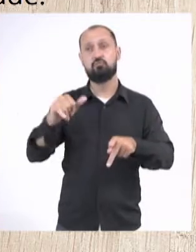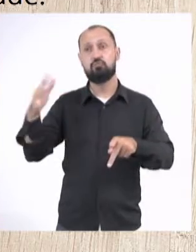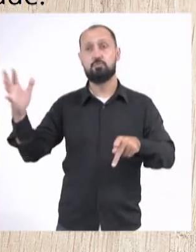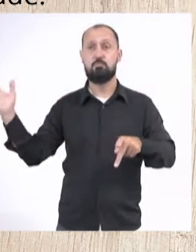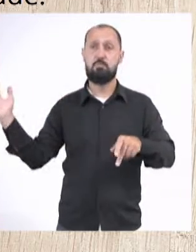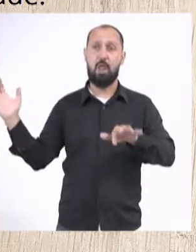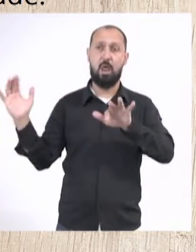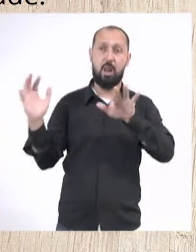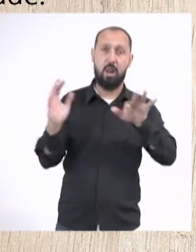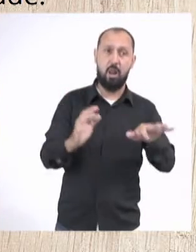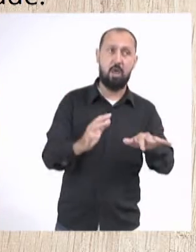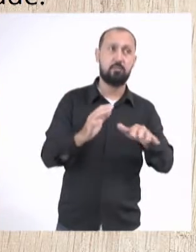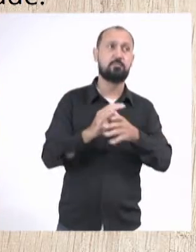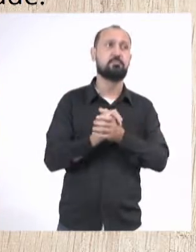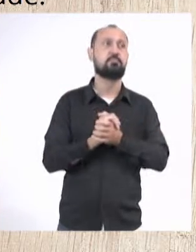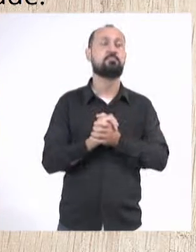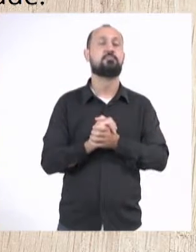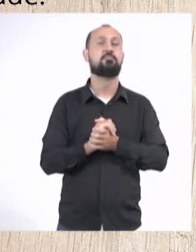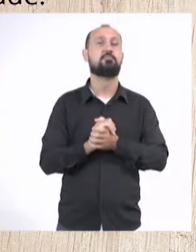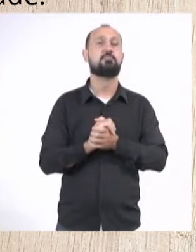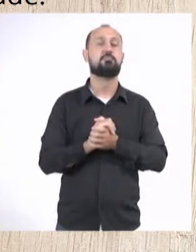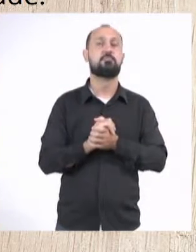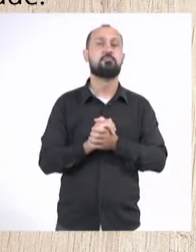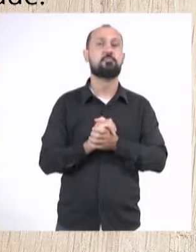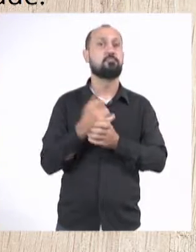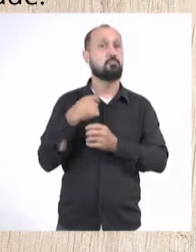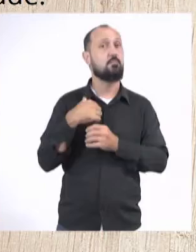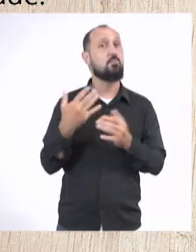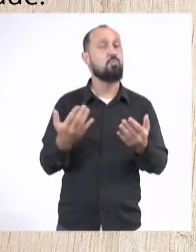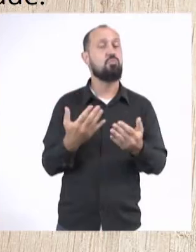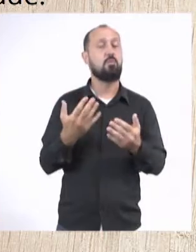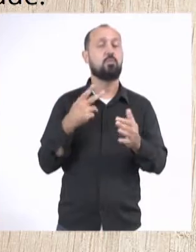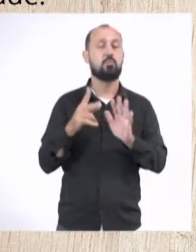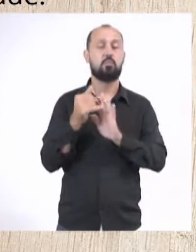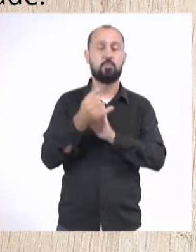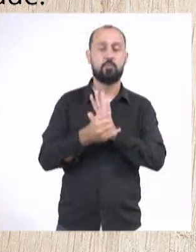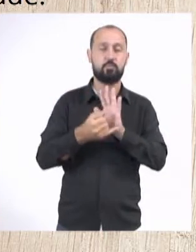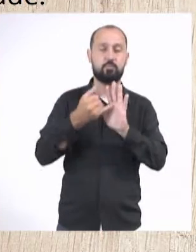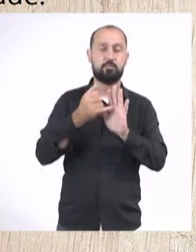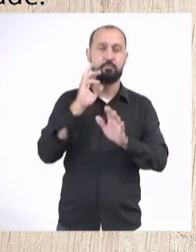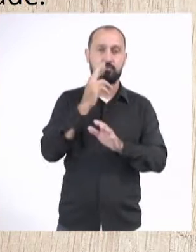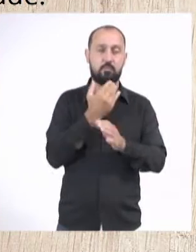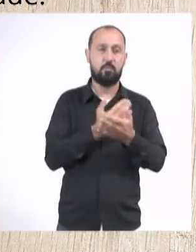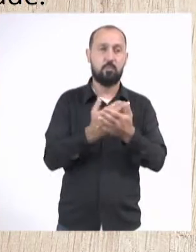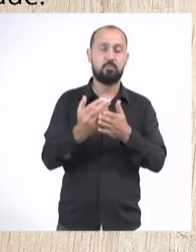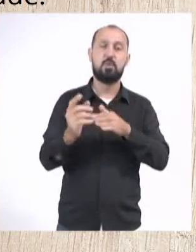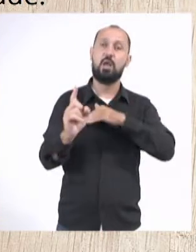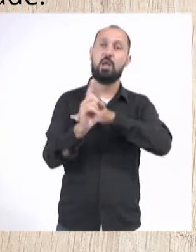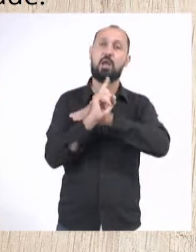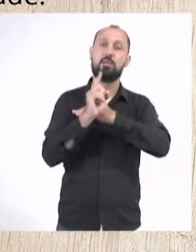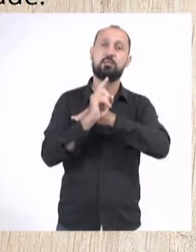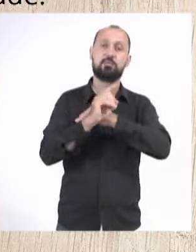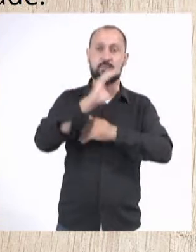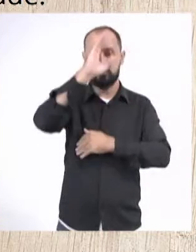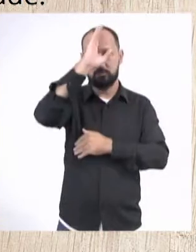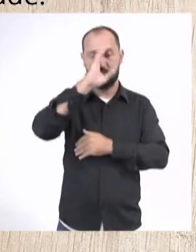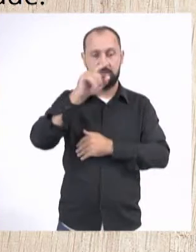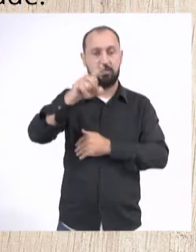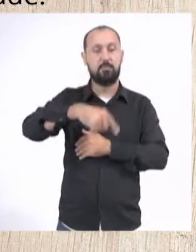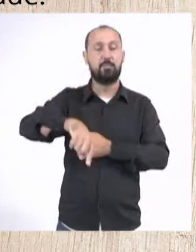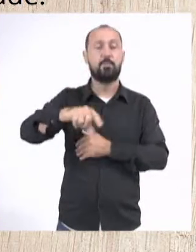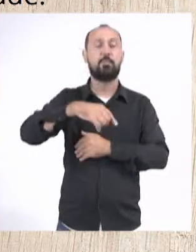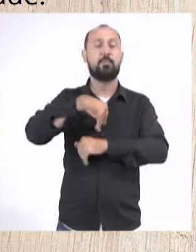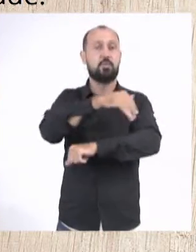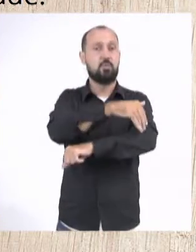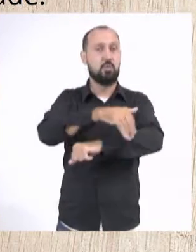imigrantes, apátridas e refugiadas. O programa Restaurante Popular passou a atender gratuitamente a população em situação de